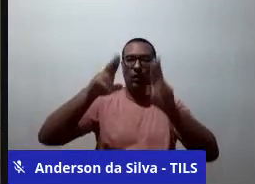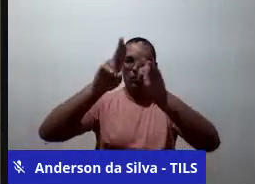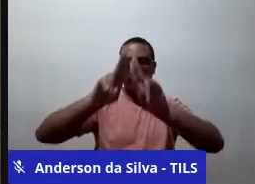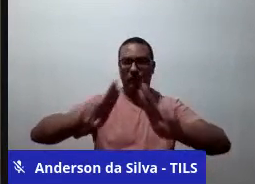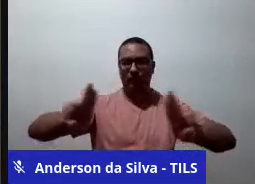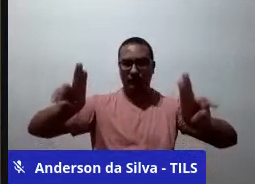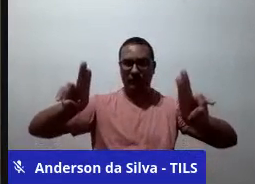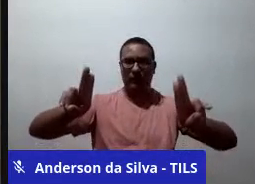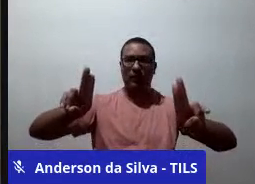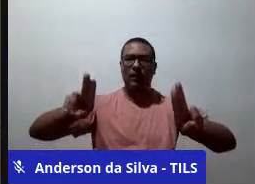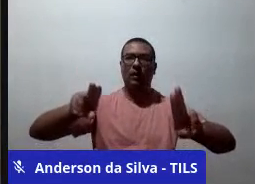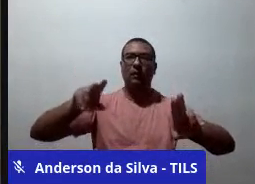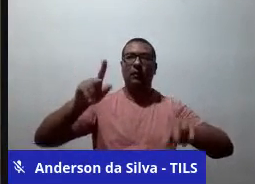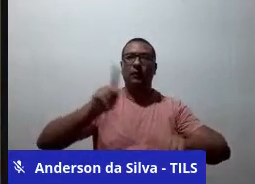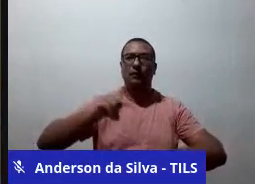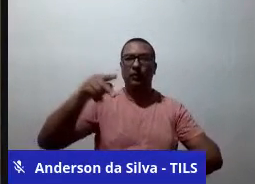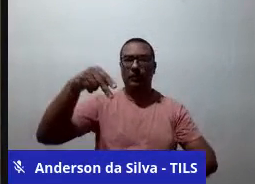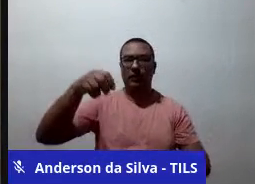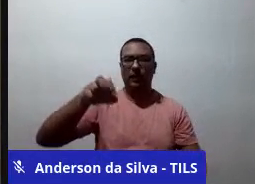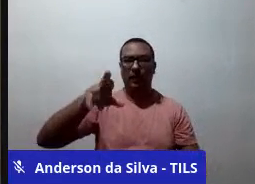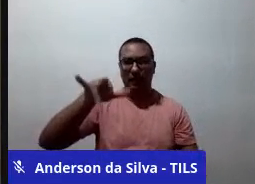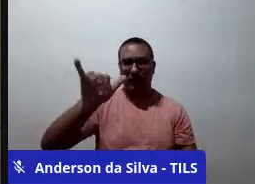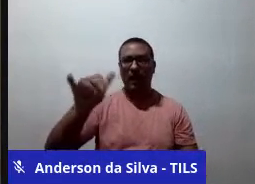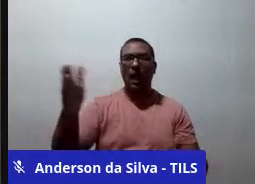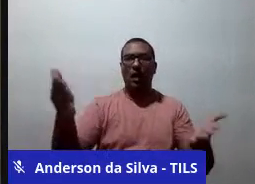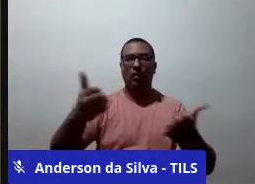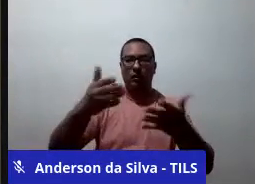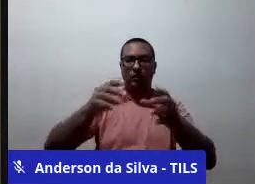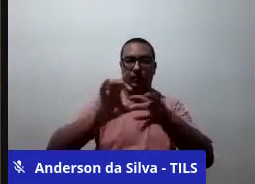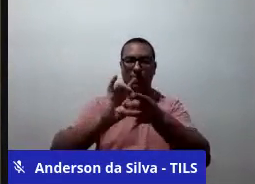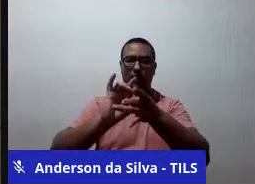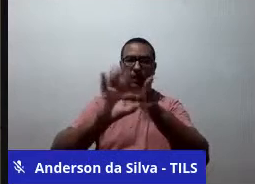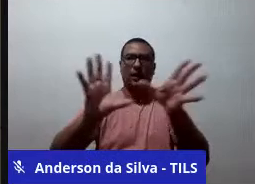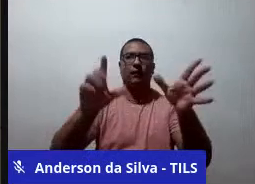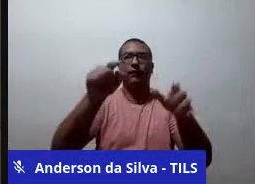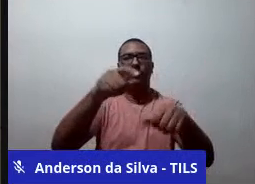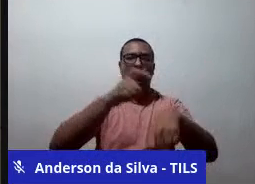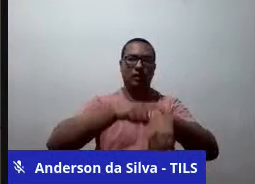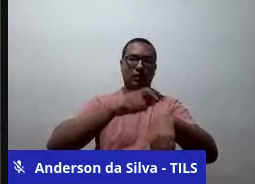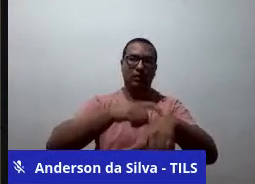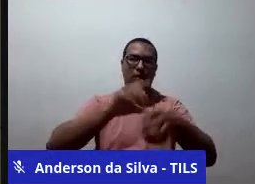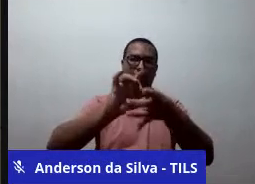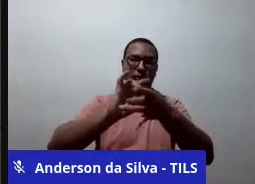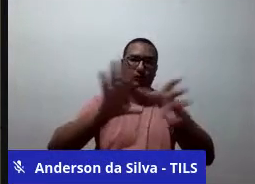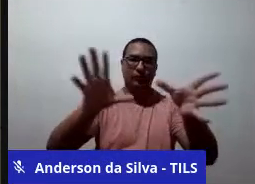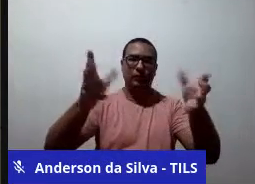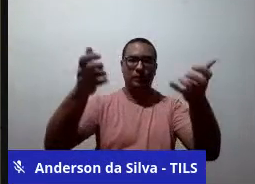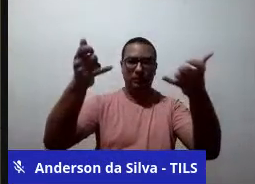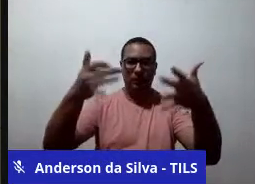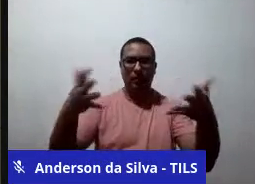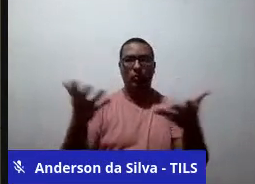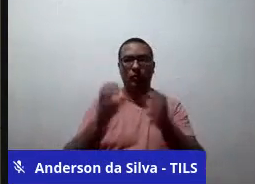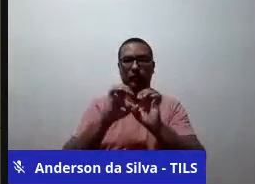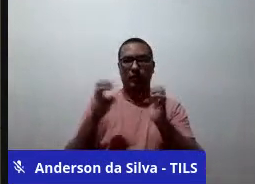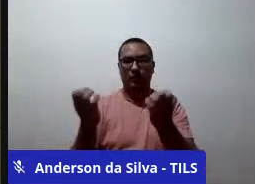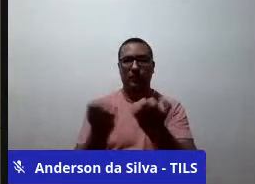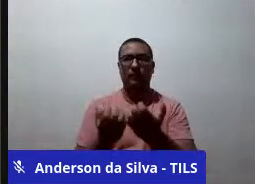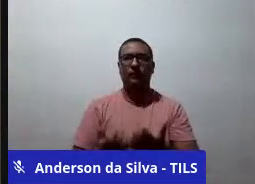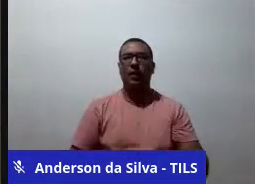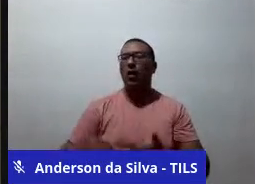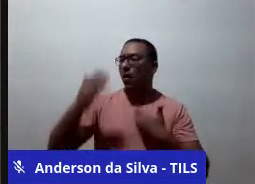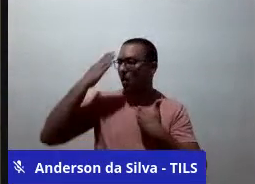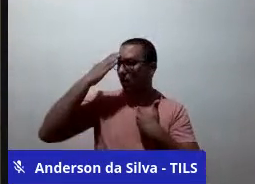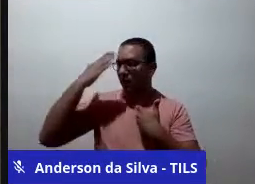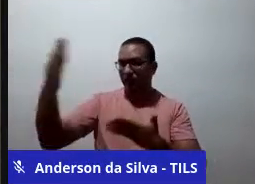Professor Nery, as palavras são suas, o momento aí é seu de engrandecer nosso evento. Obrigado, professora